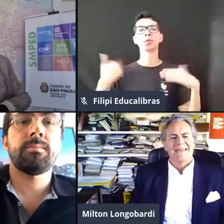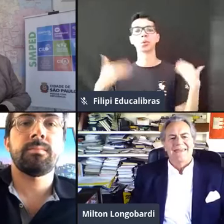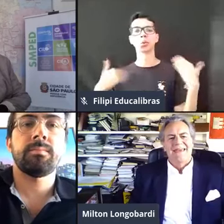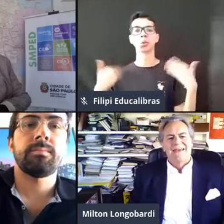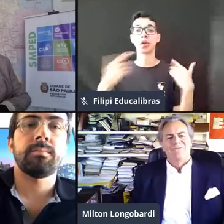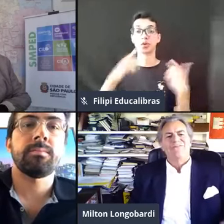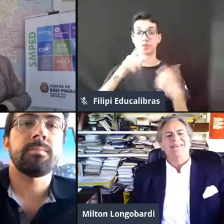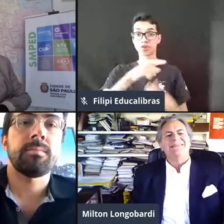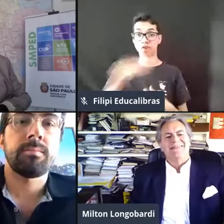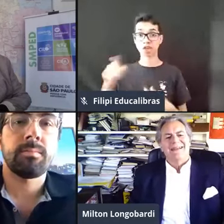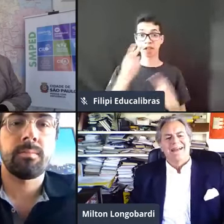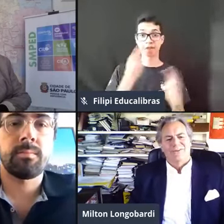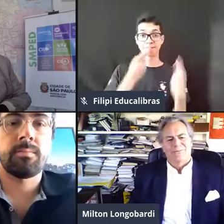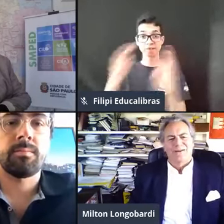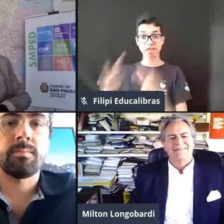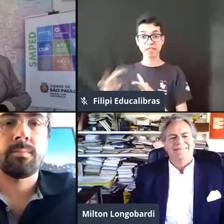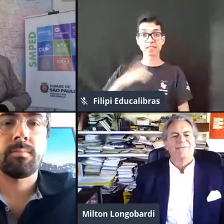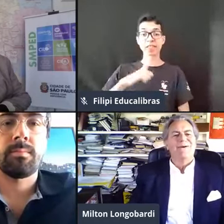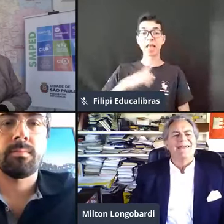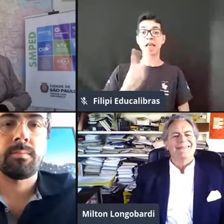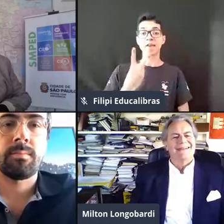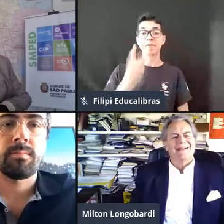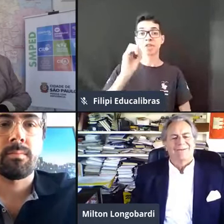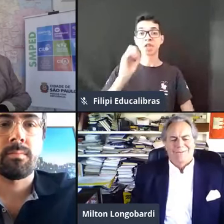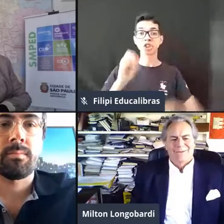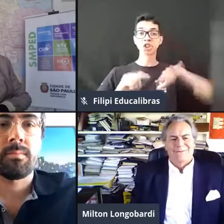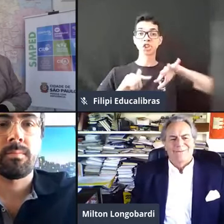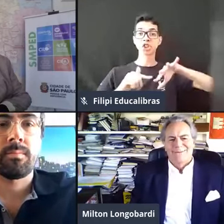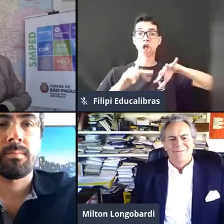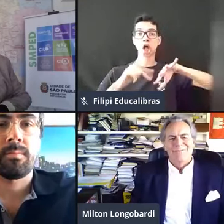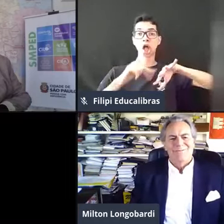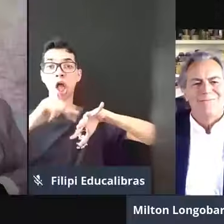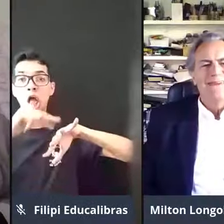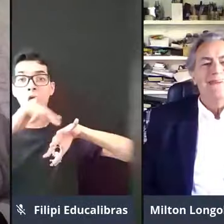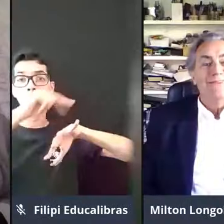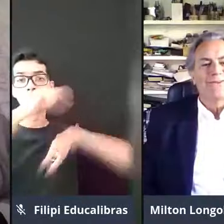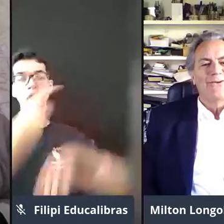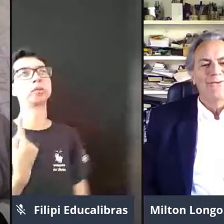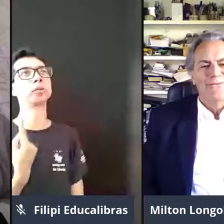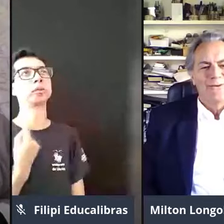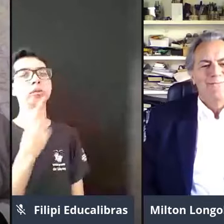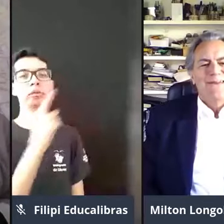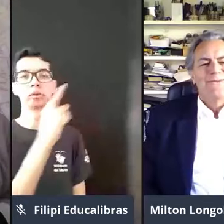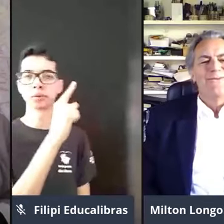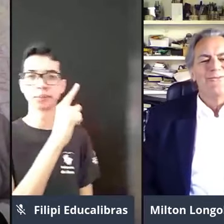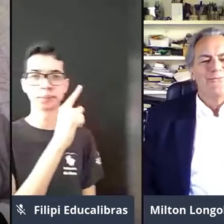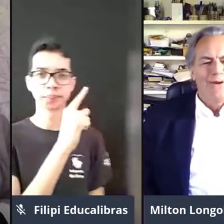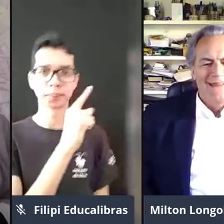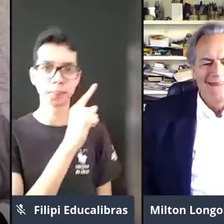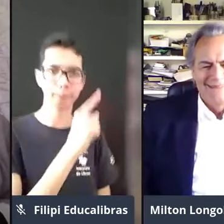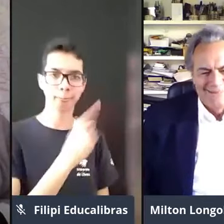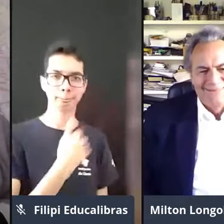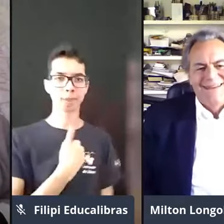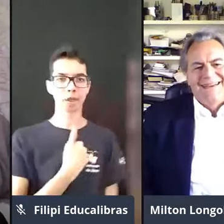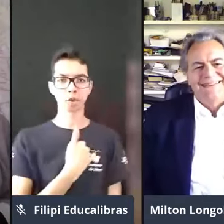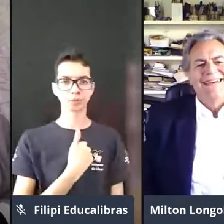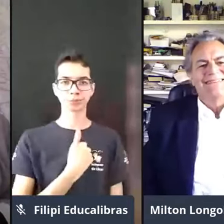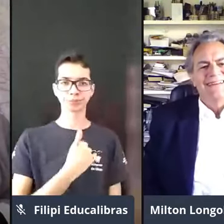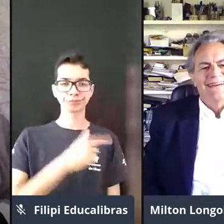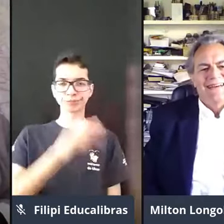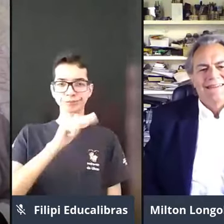turístico, você tem 20 degraus para ir, 50 degraus. Eu me incluo fora